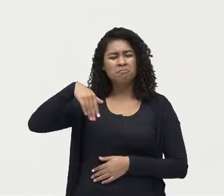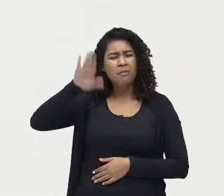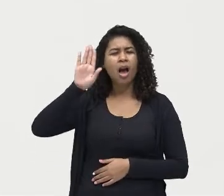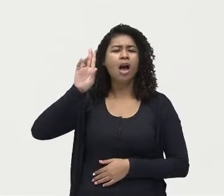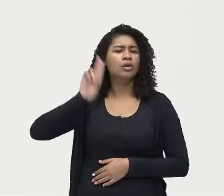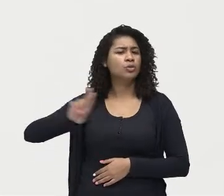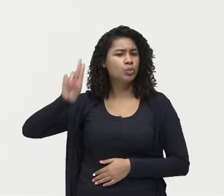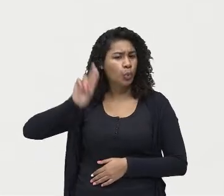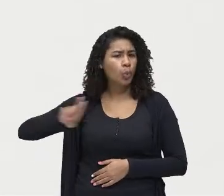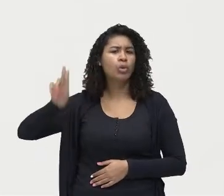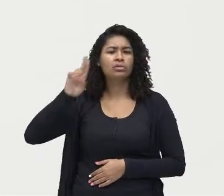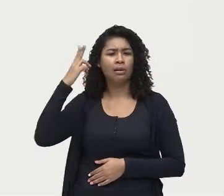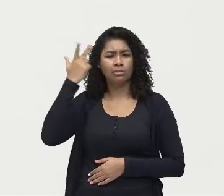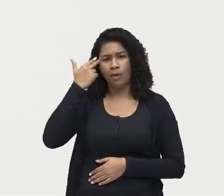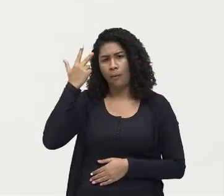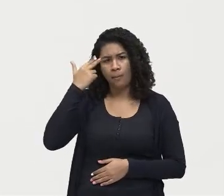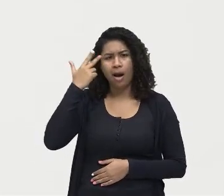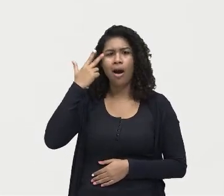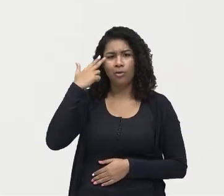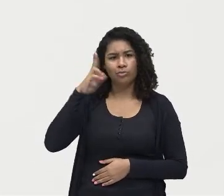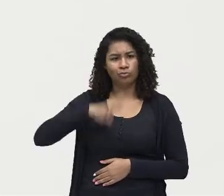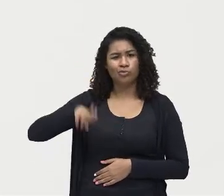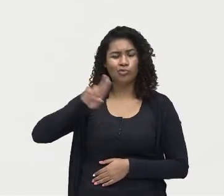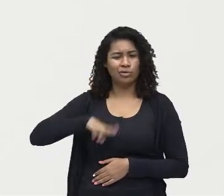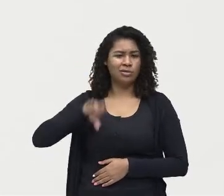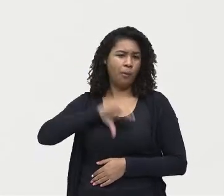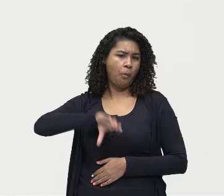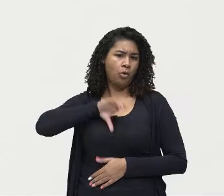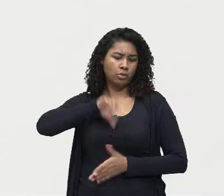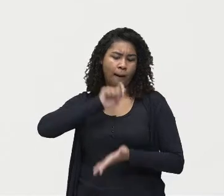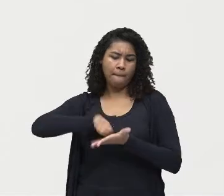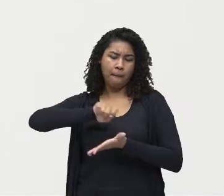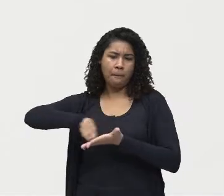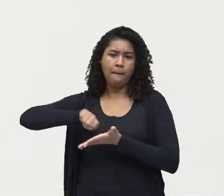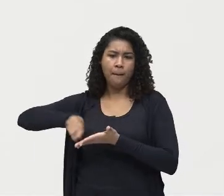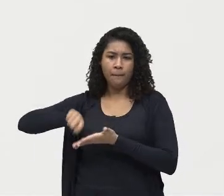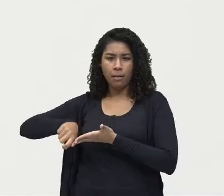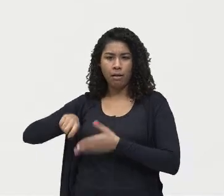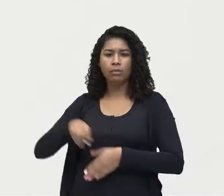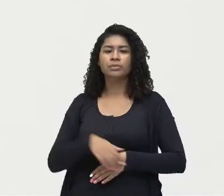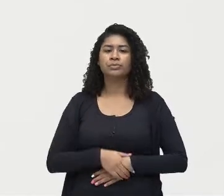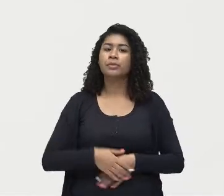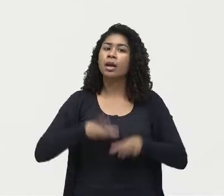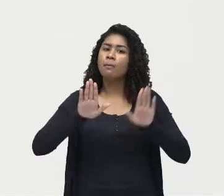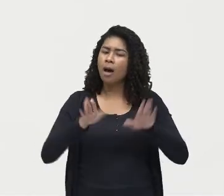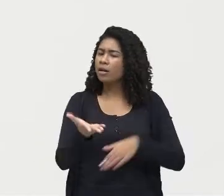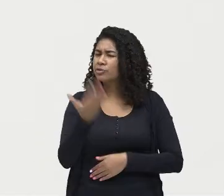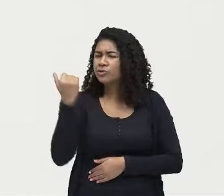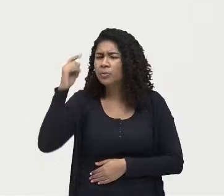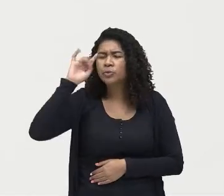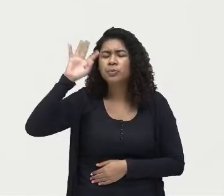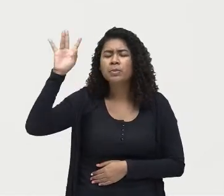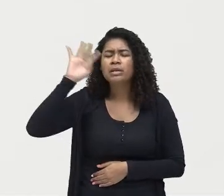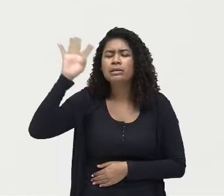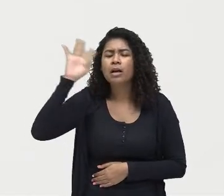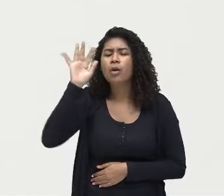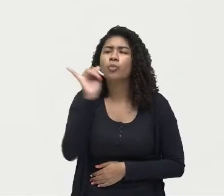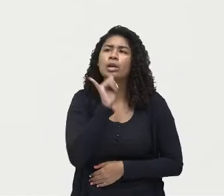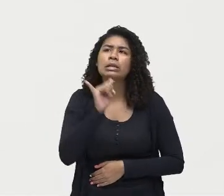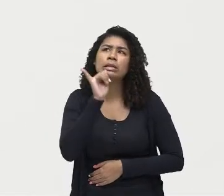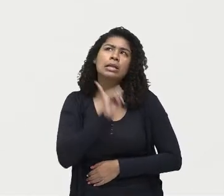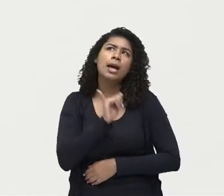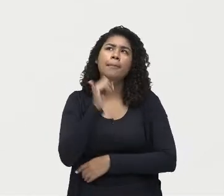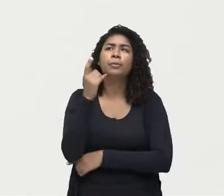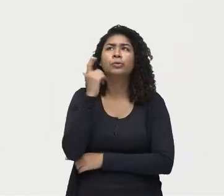conjunções concessivas mais aplicadas por nós no dia a dia. Agora, pense, por favor, um exemplo em que o embora